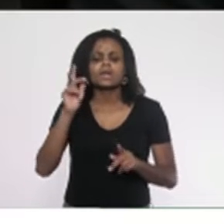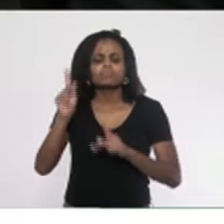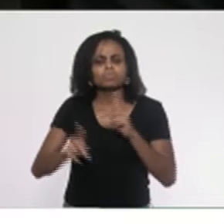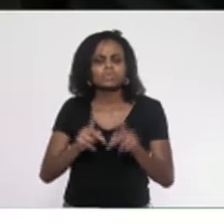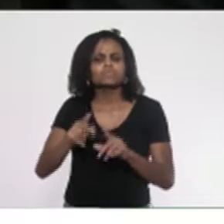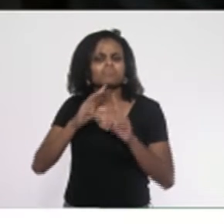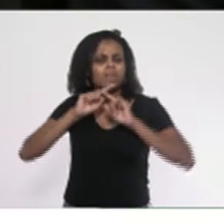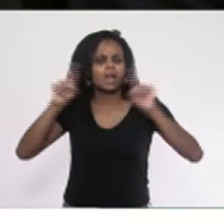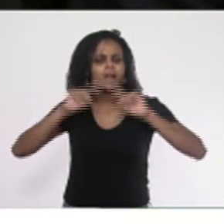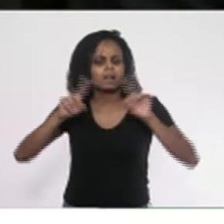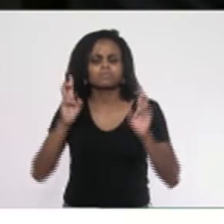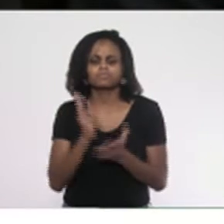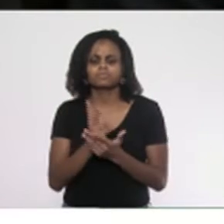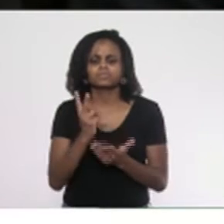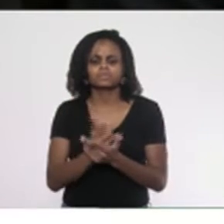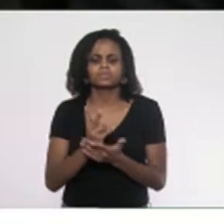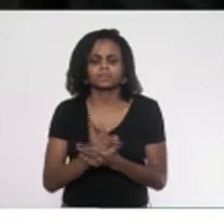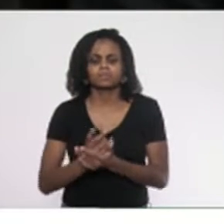aí fora.